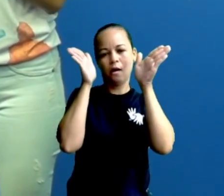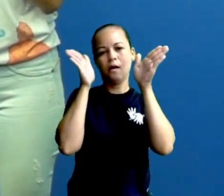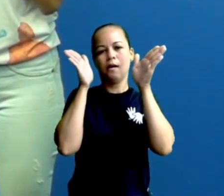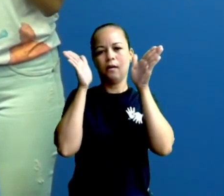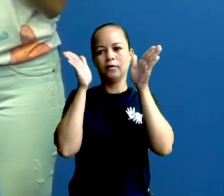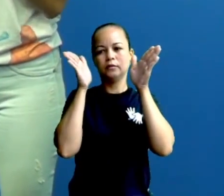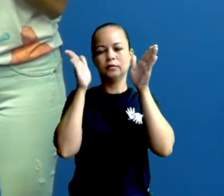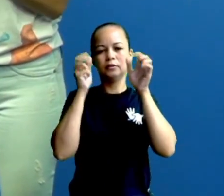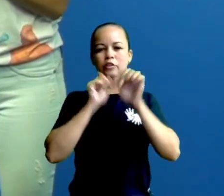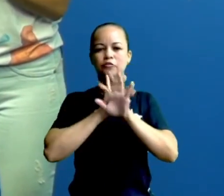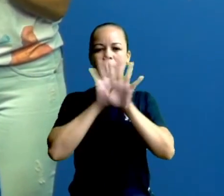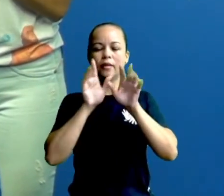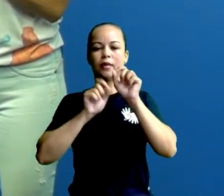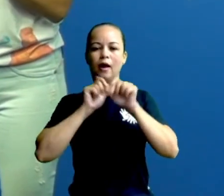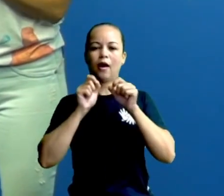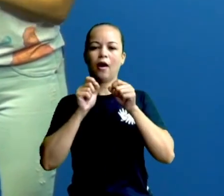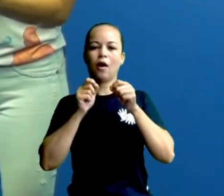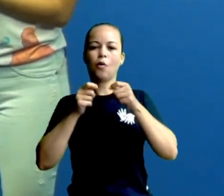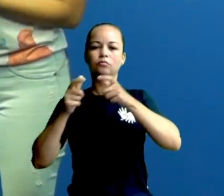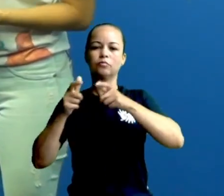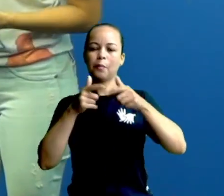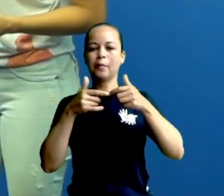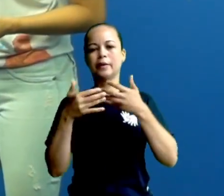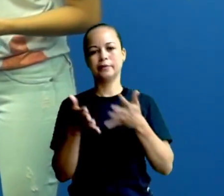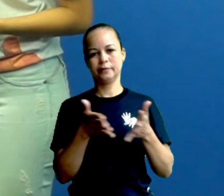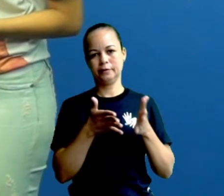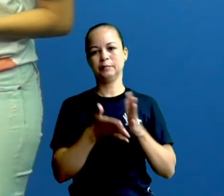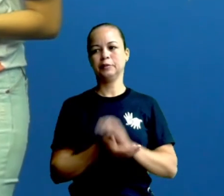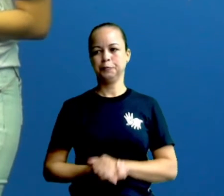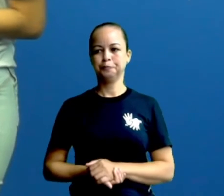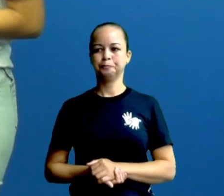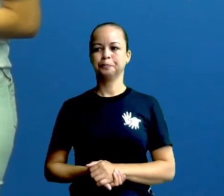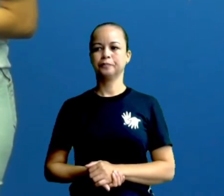desvendar determinados paradigmas.